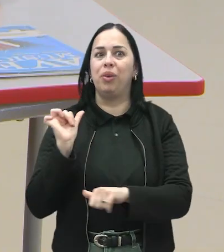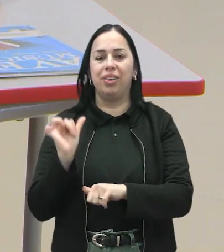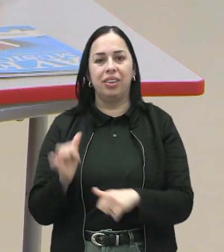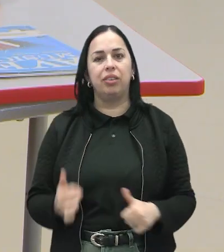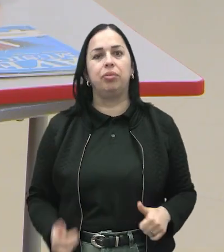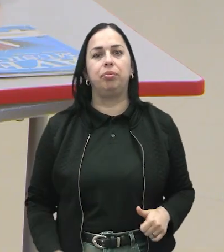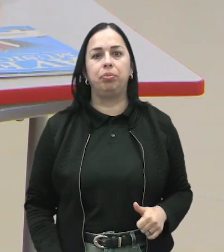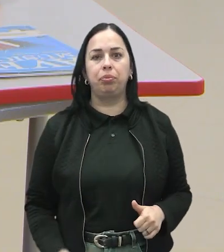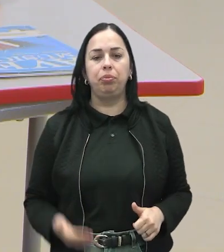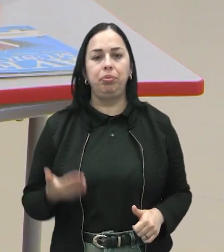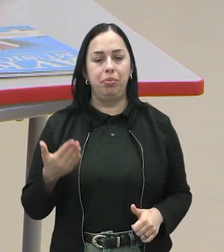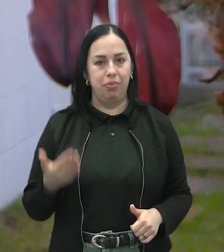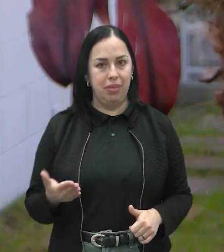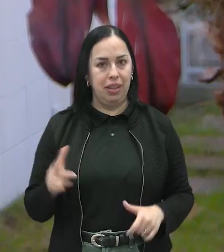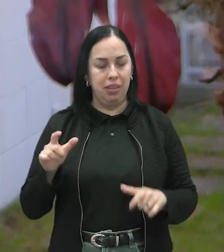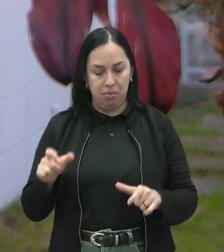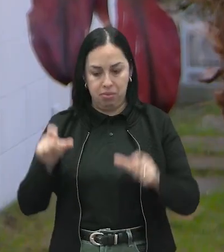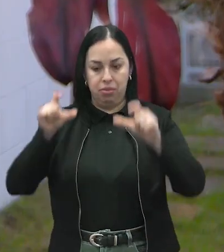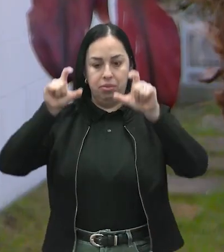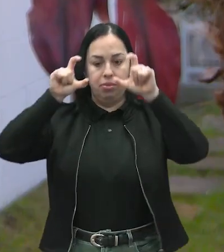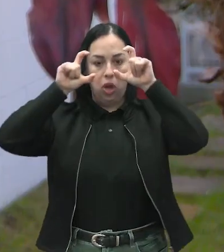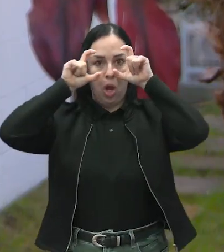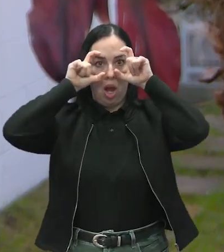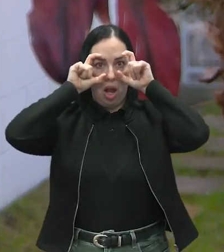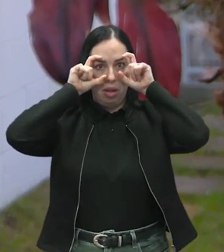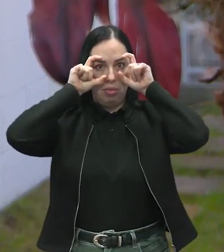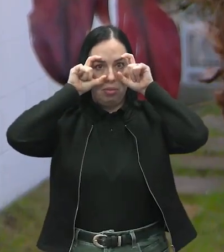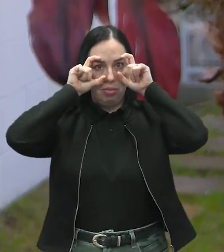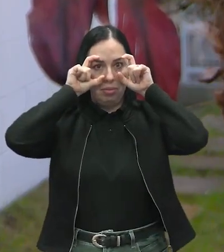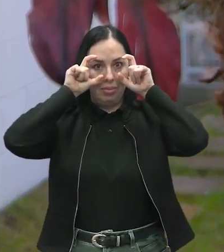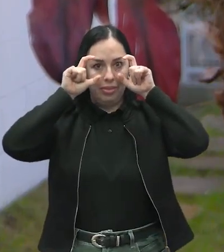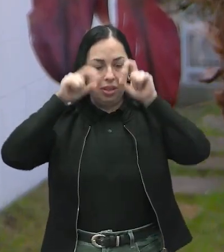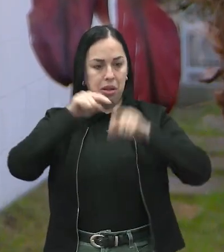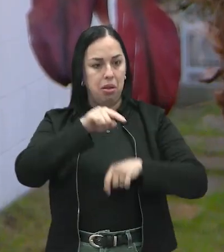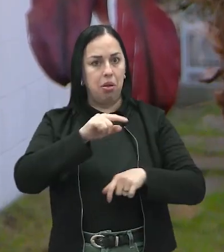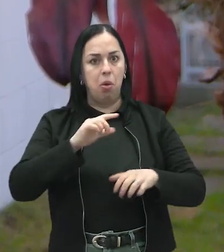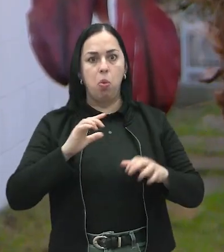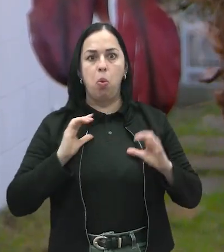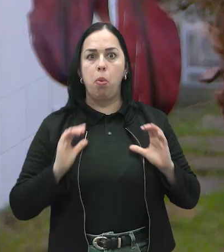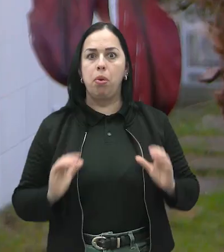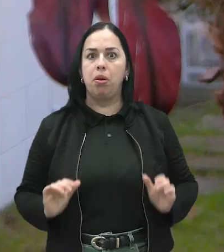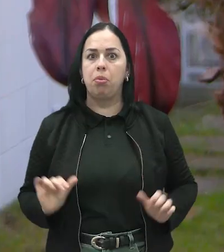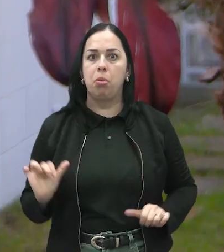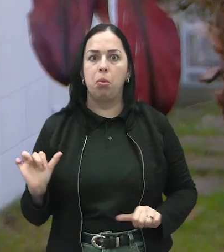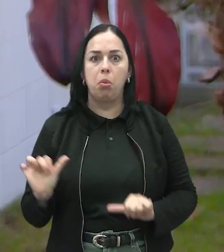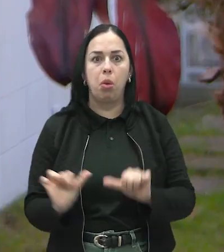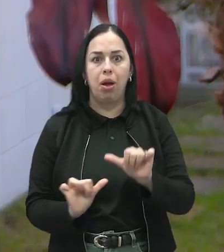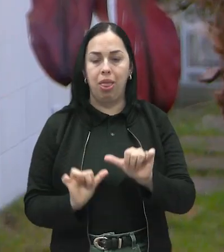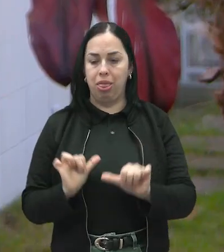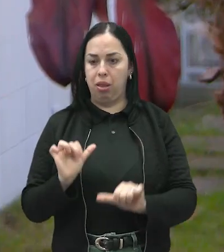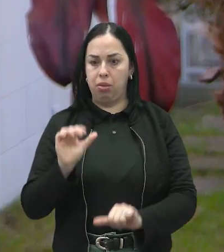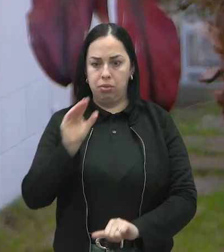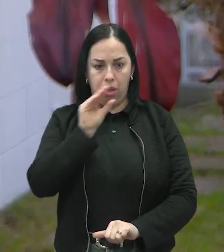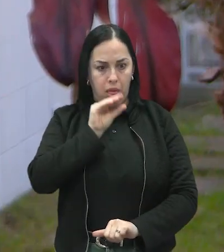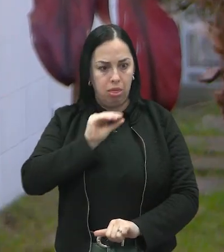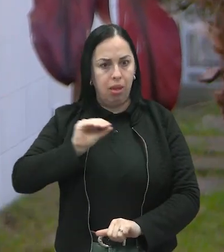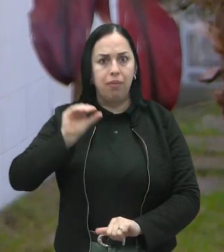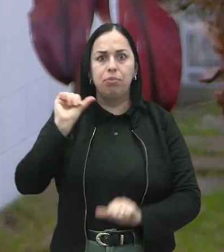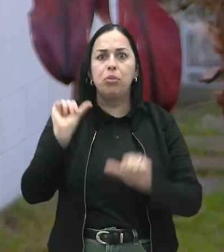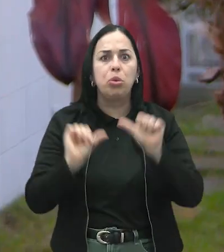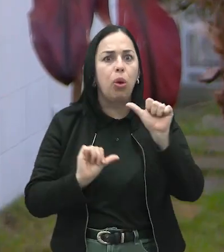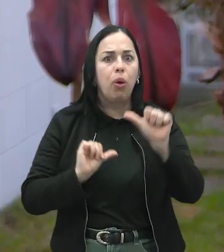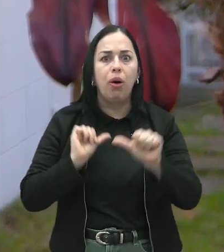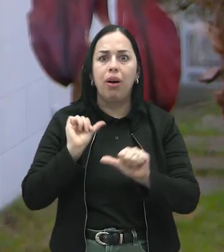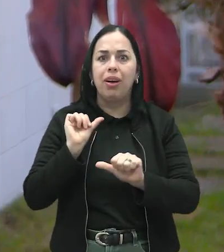mudou completamente. Quando ele pôs esse óculos, a postura do Rafael mudou. A fala do